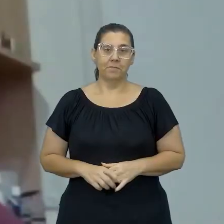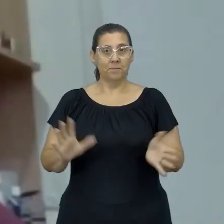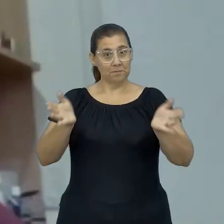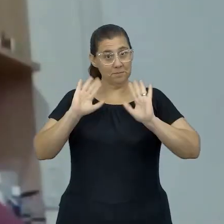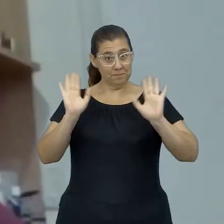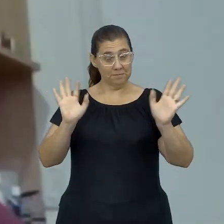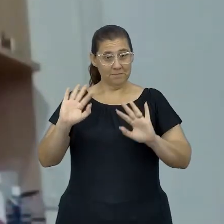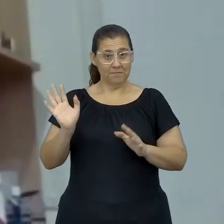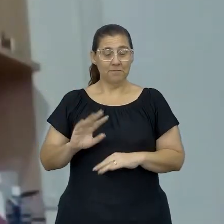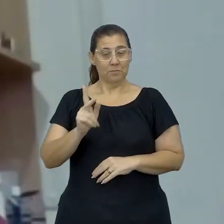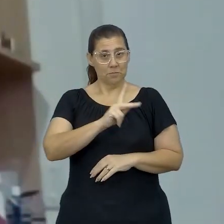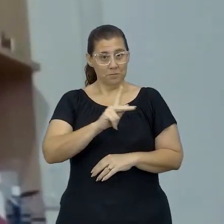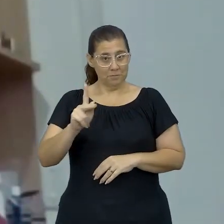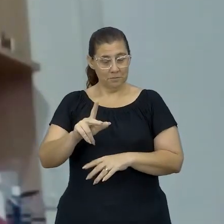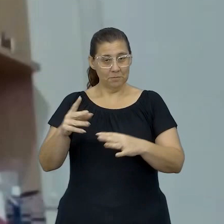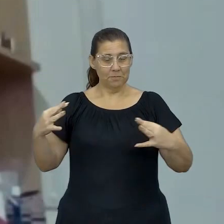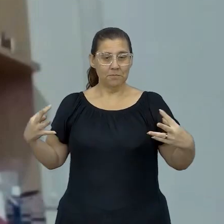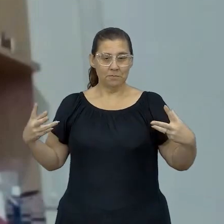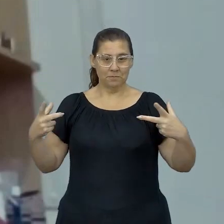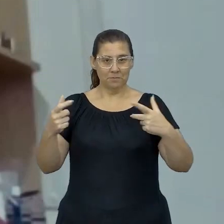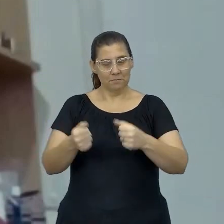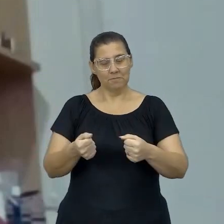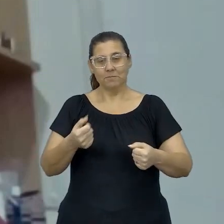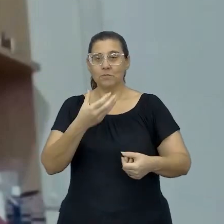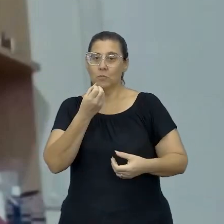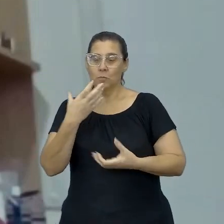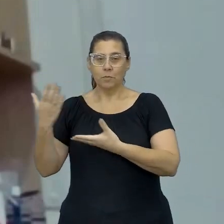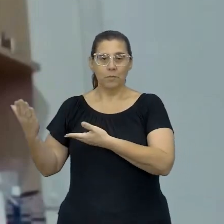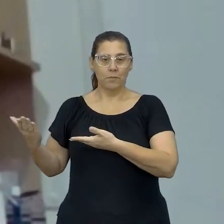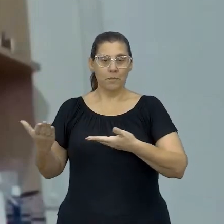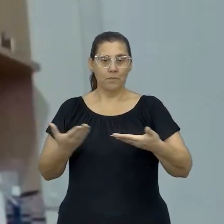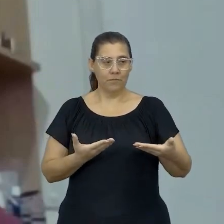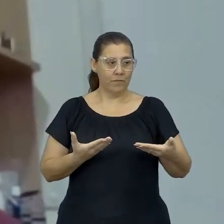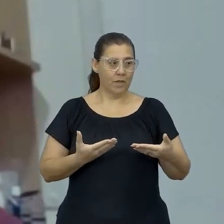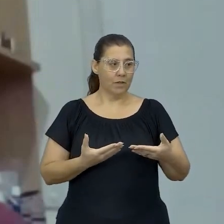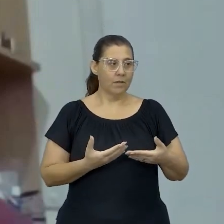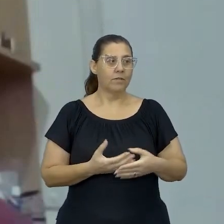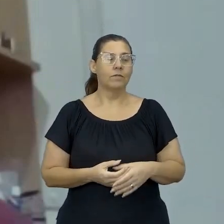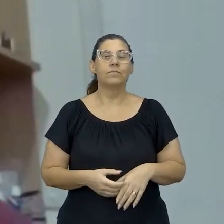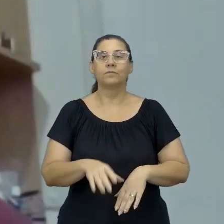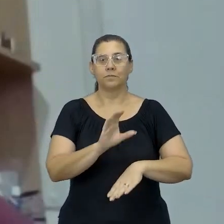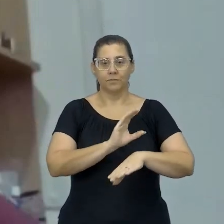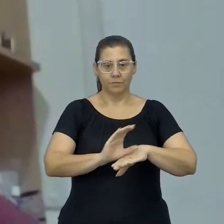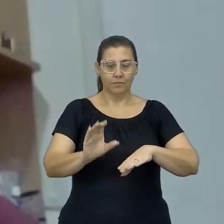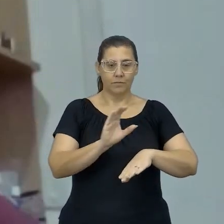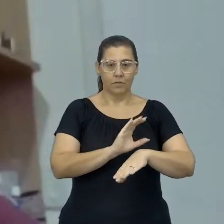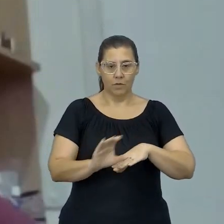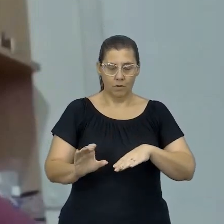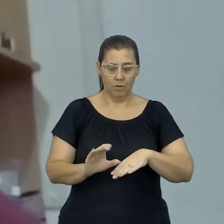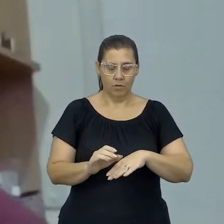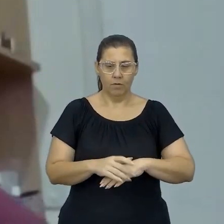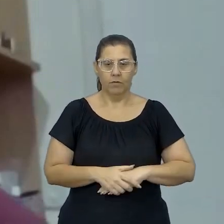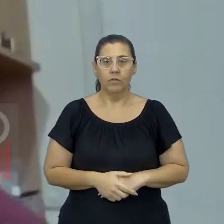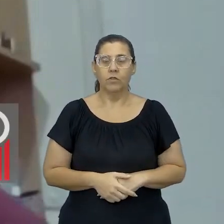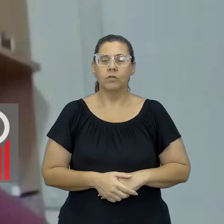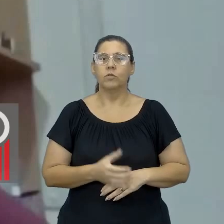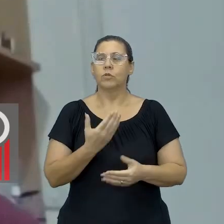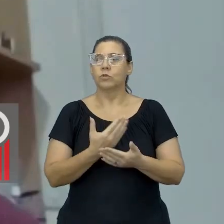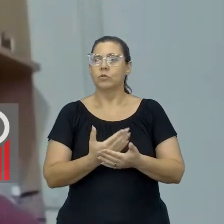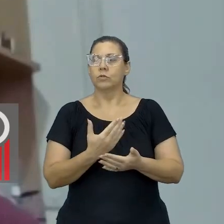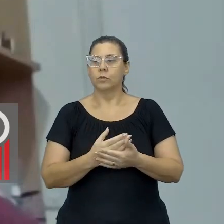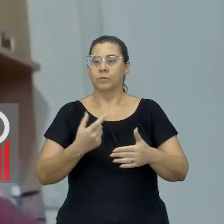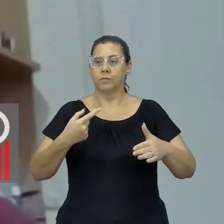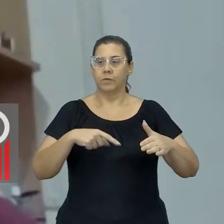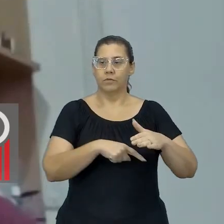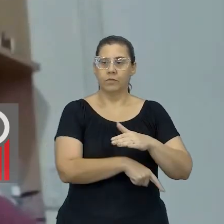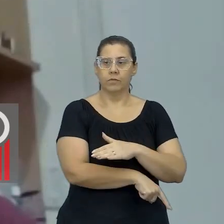Olá, professoras, professores, sejam muito bem-vindos a mais uma formação, do Programa de Recuperação e Aprofundamento da área de Ciências